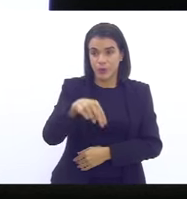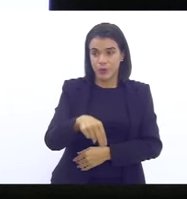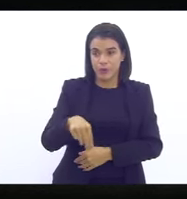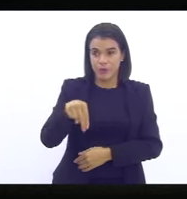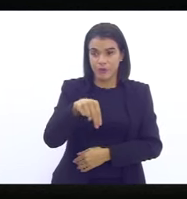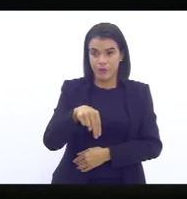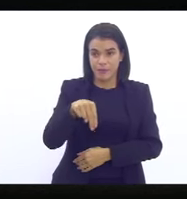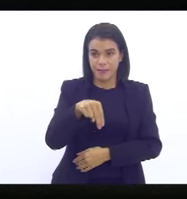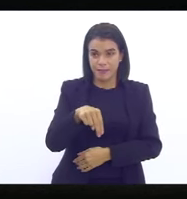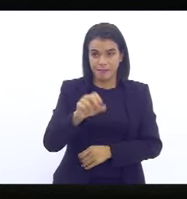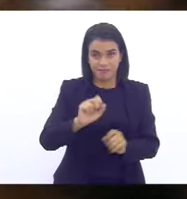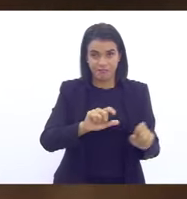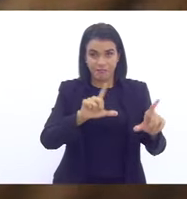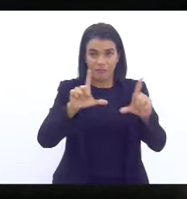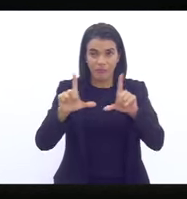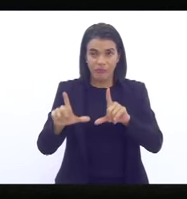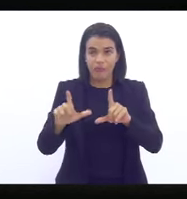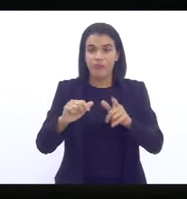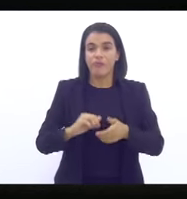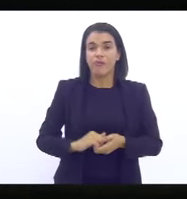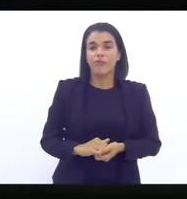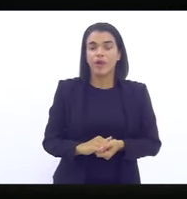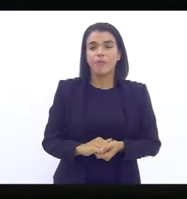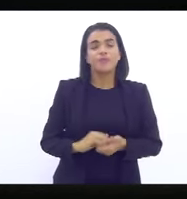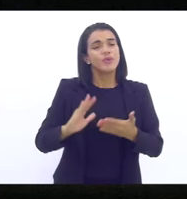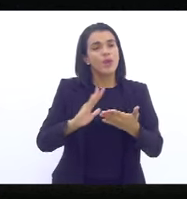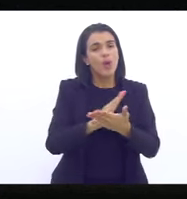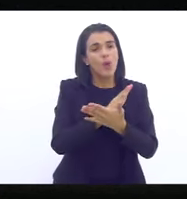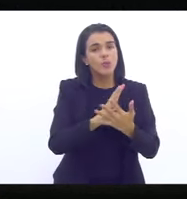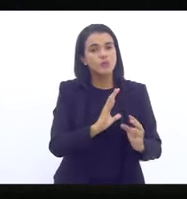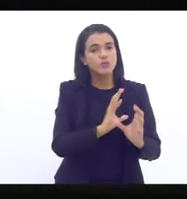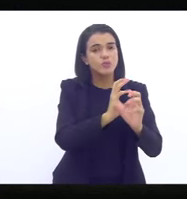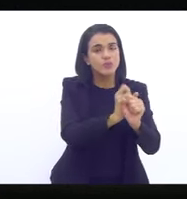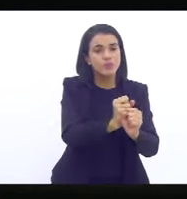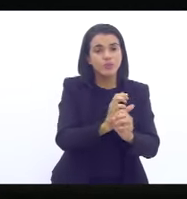novembro. Podemos passar? Alguns números